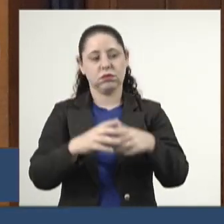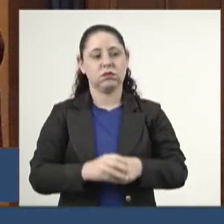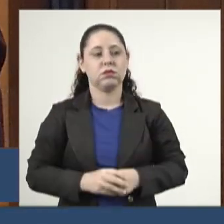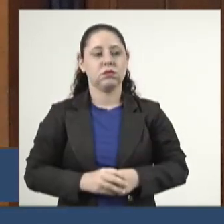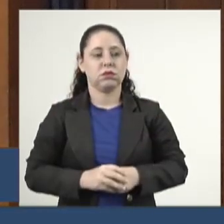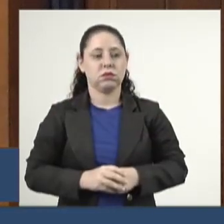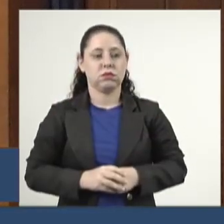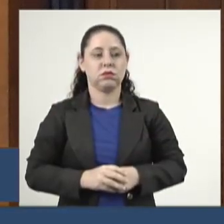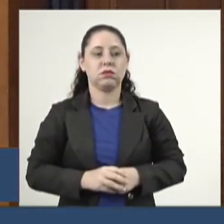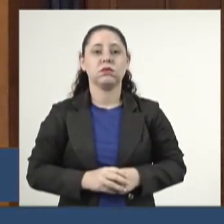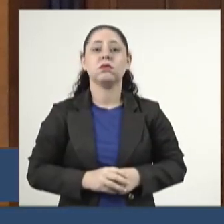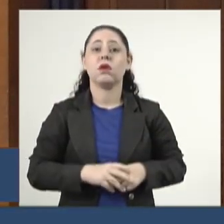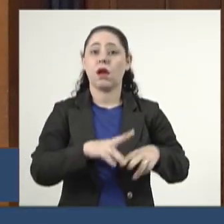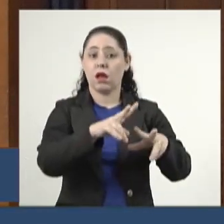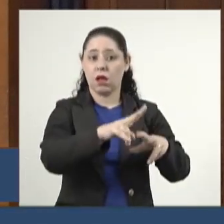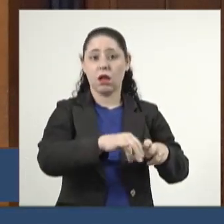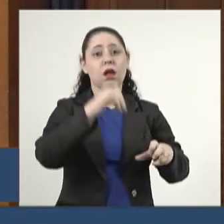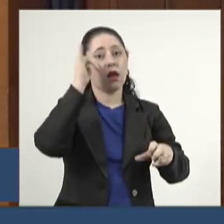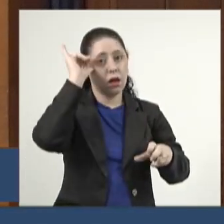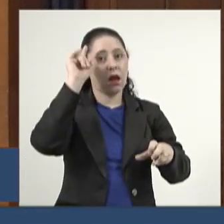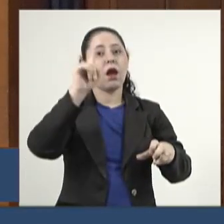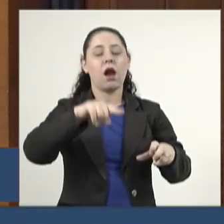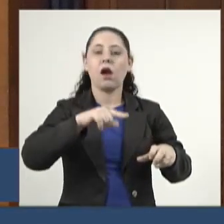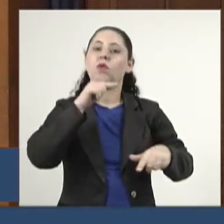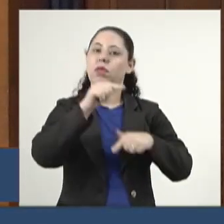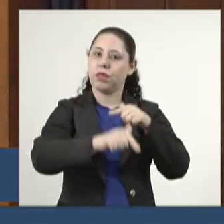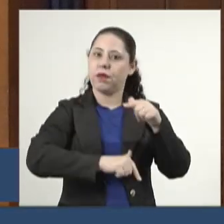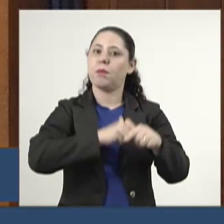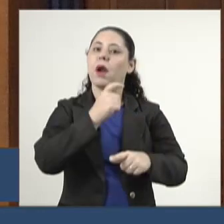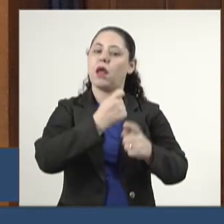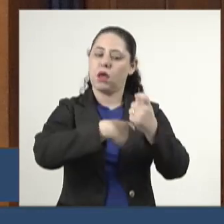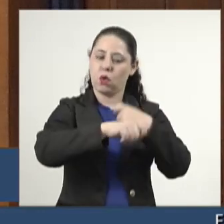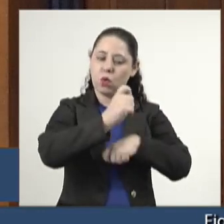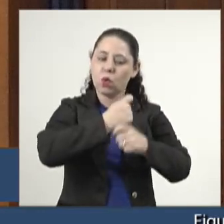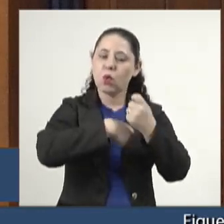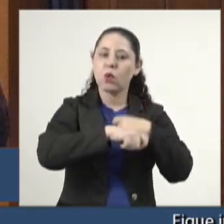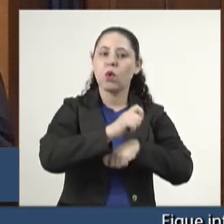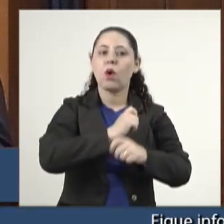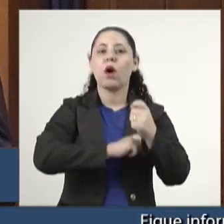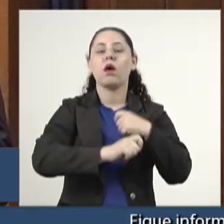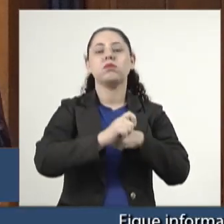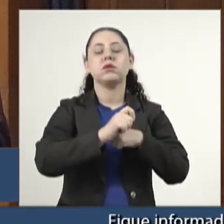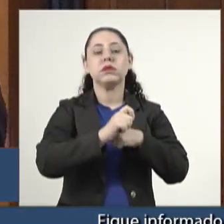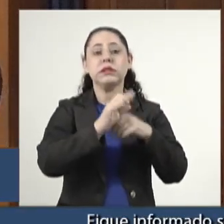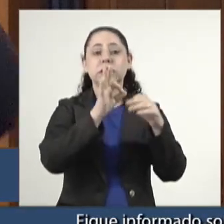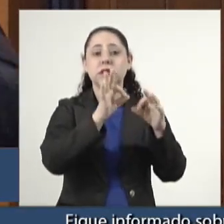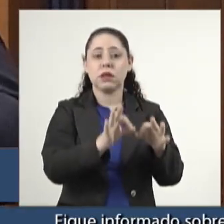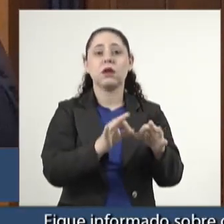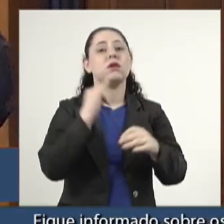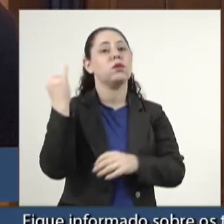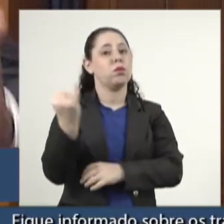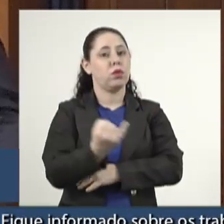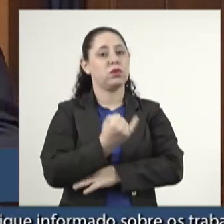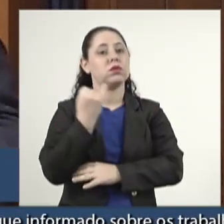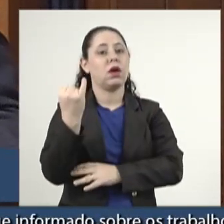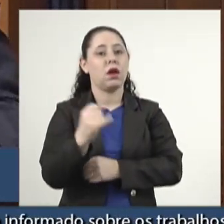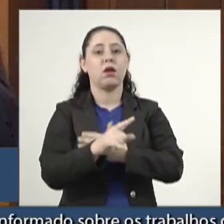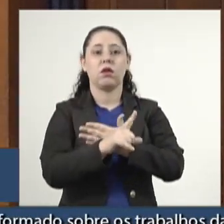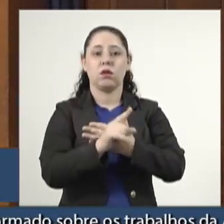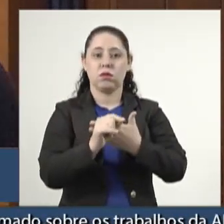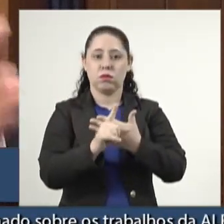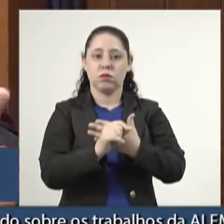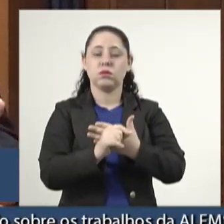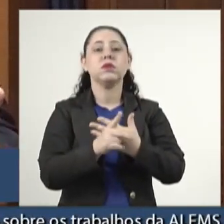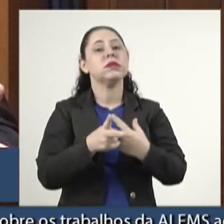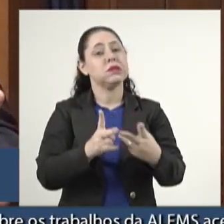fato, a pecuária, ela é uma atividade econômica viável, importante no Pantanal,